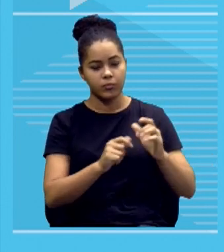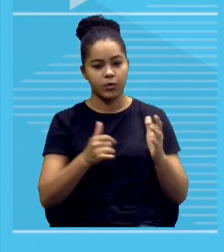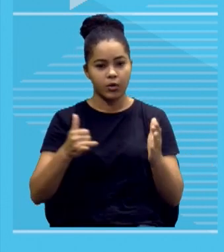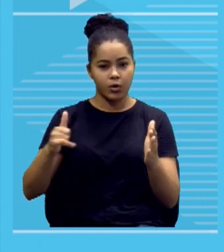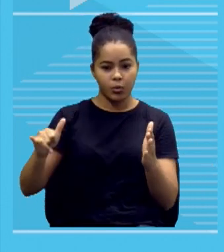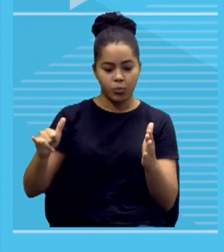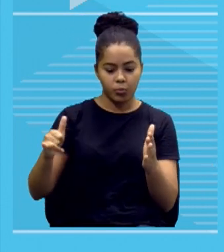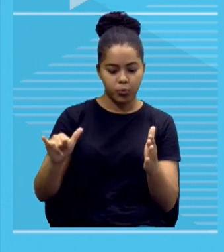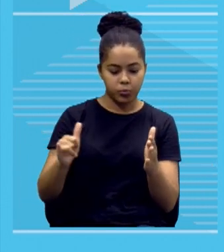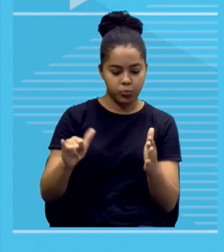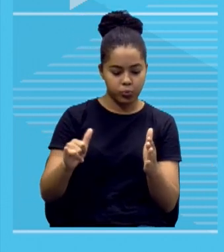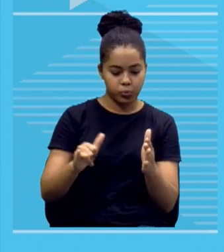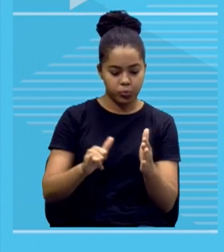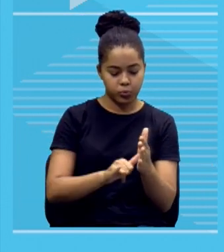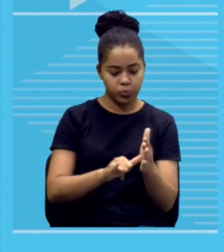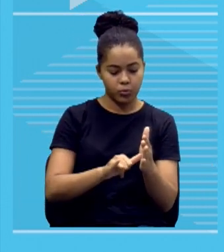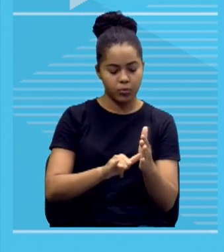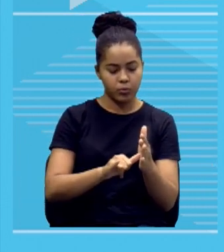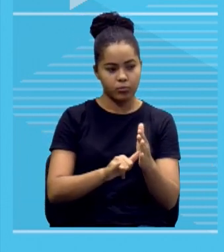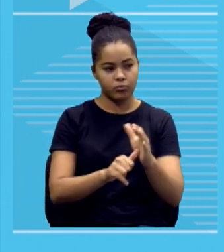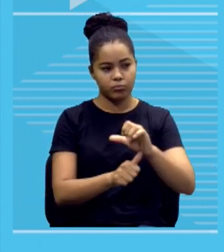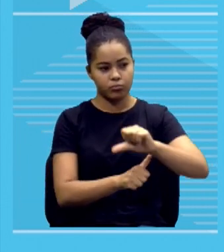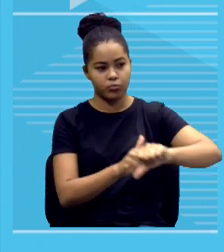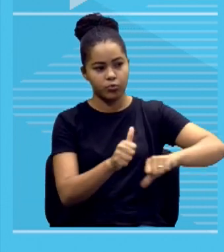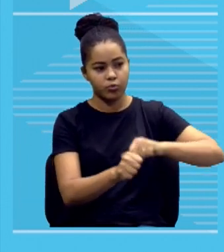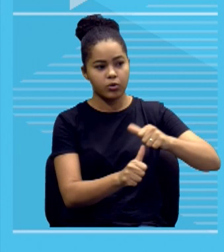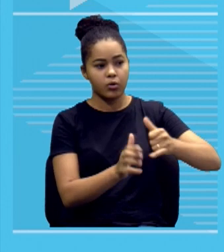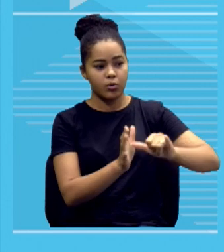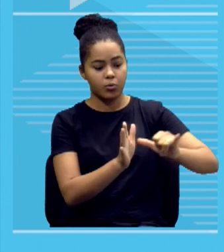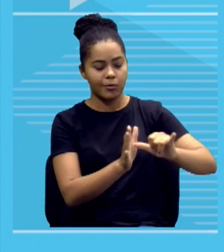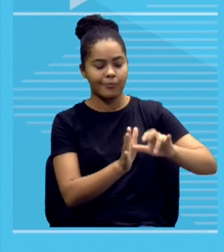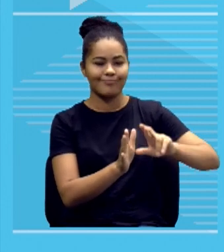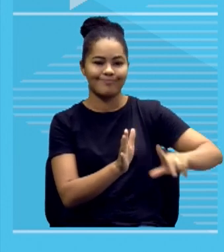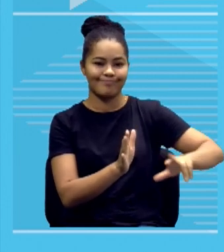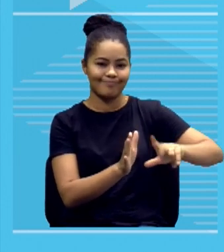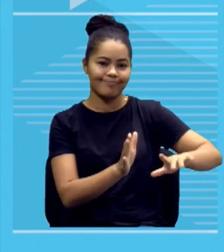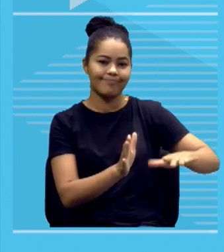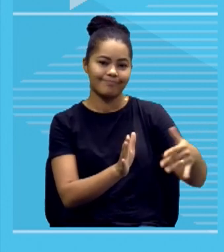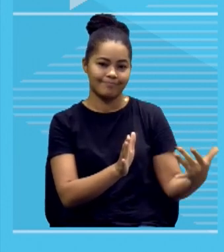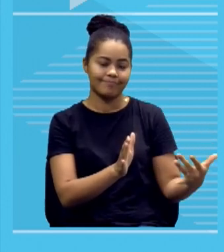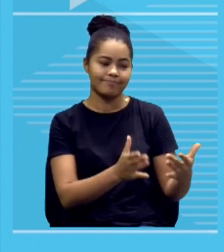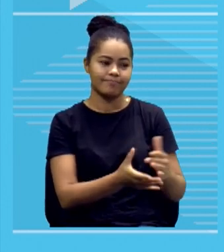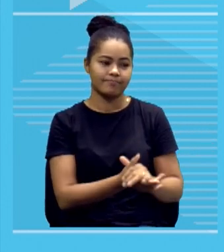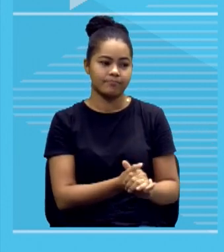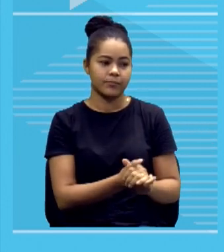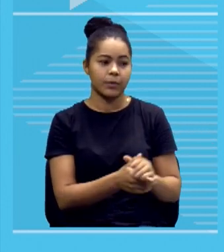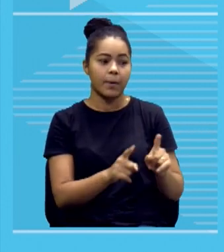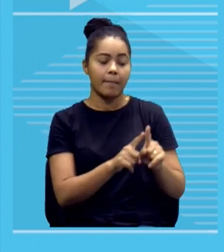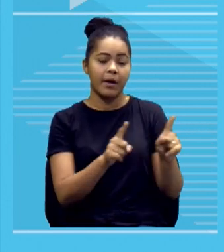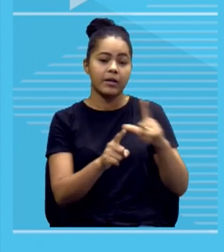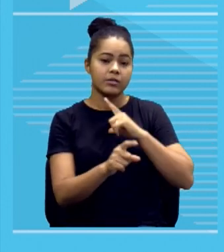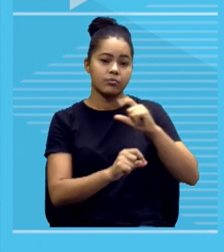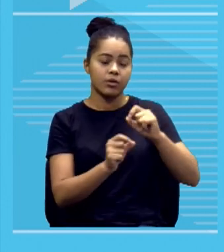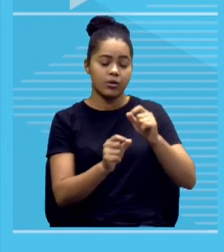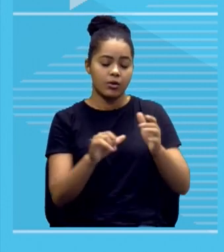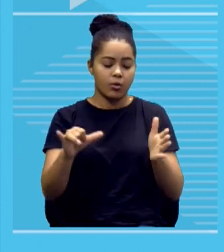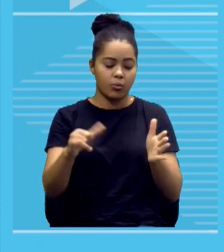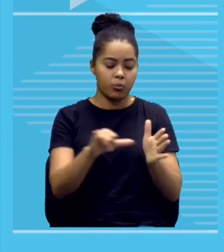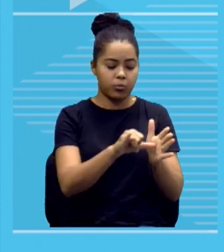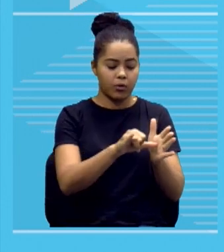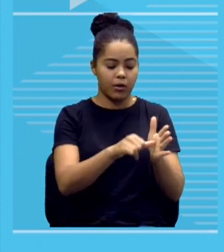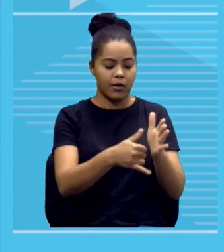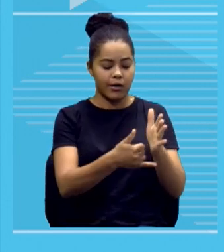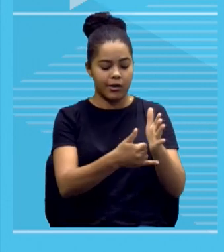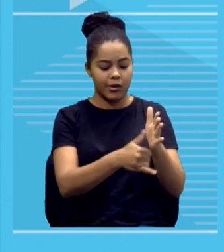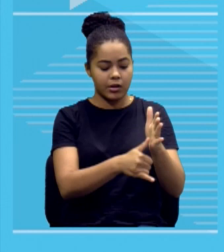elétrica e é transformada em energia não elétrica. Lembrando que existe a energia dissipada. Quando eu falei do exemplo de